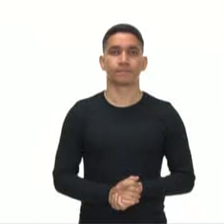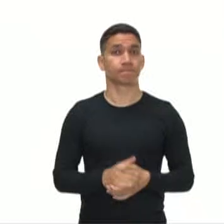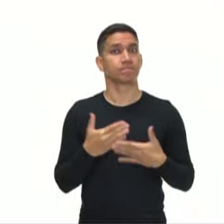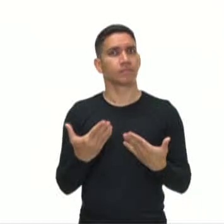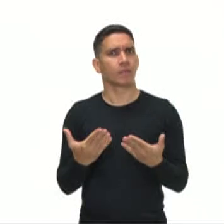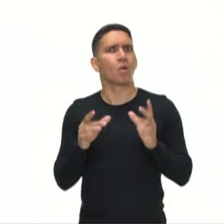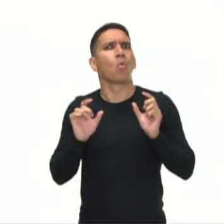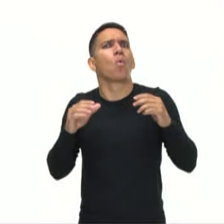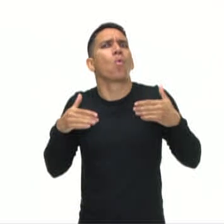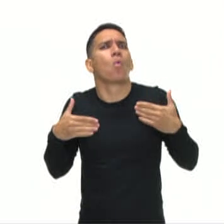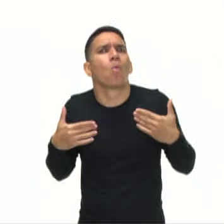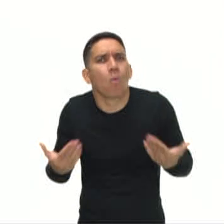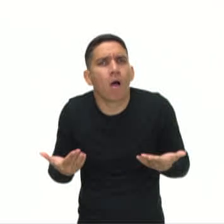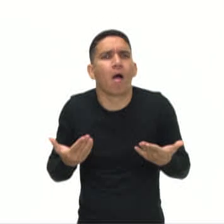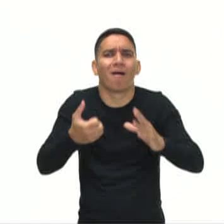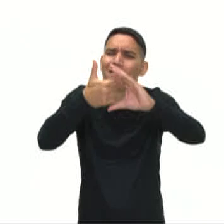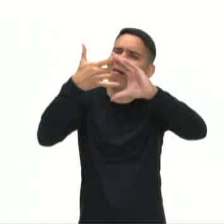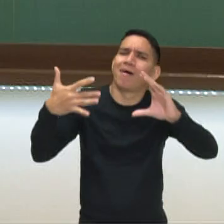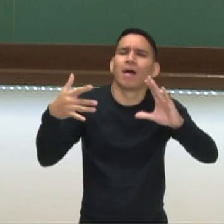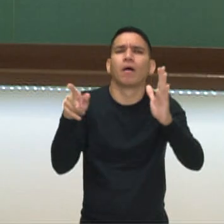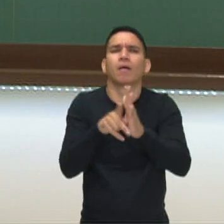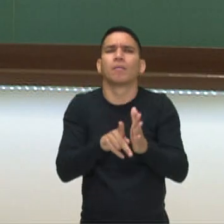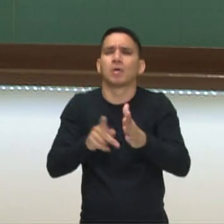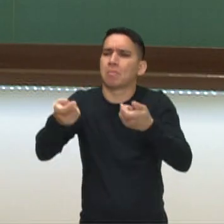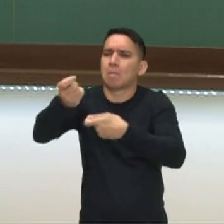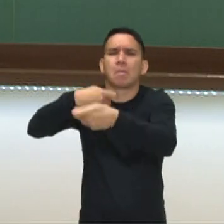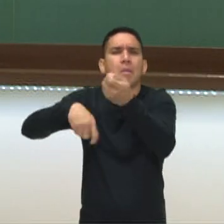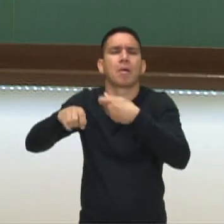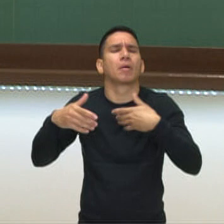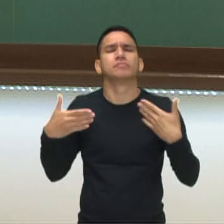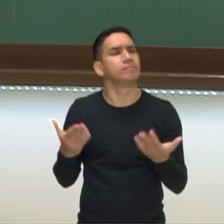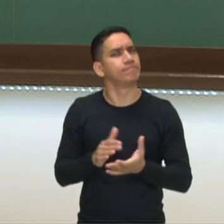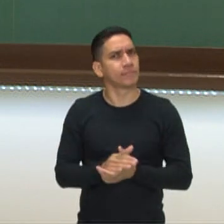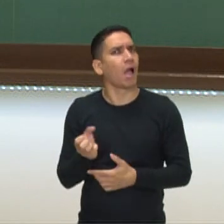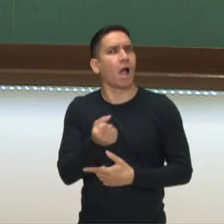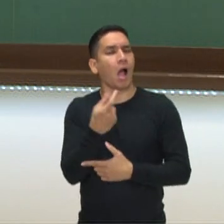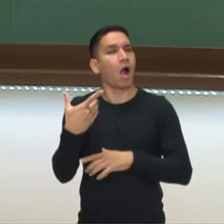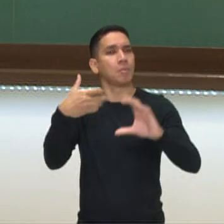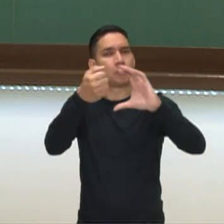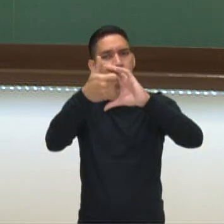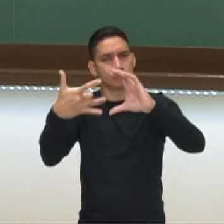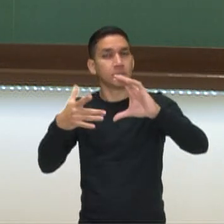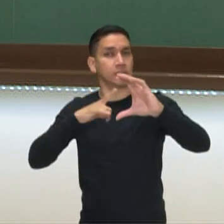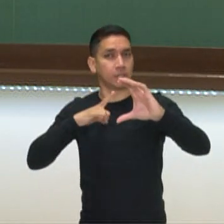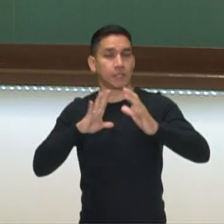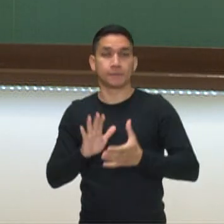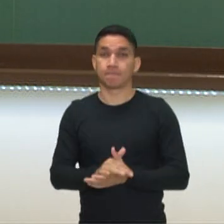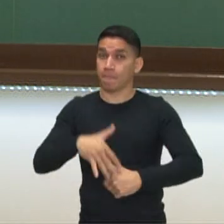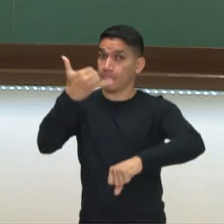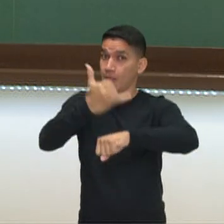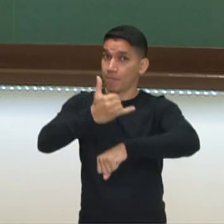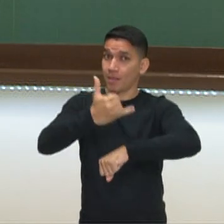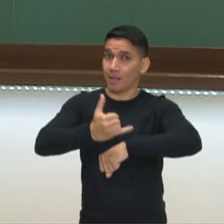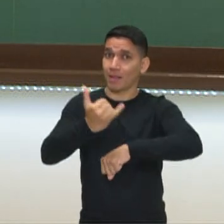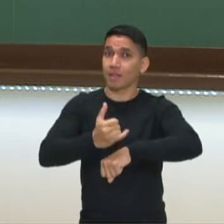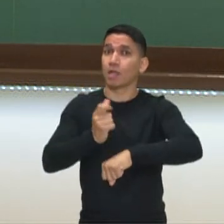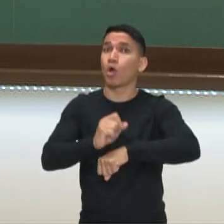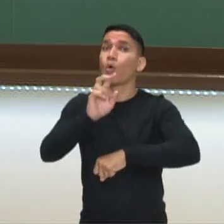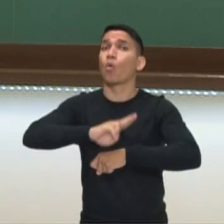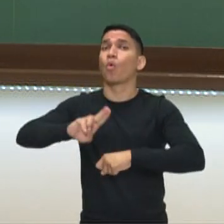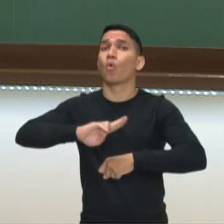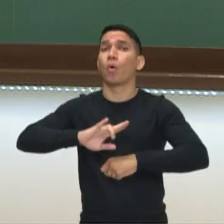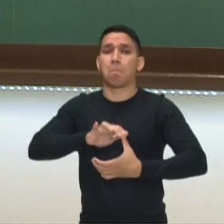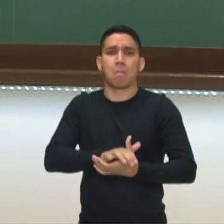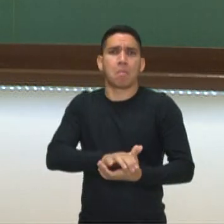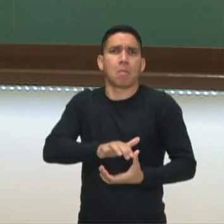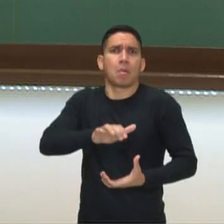Mas quais eram então as características do mercantilismo, né? Tinha algumas características. O metalismo, que era o acúmulo